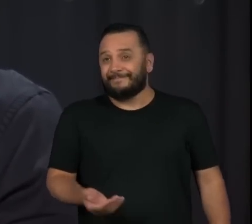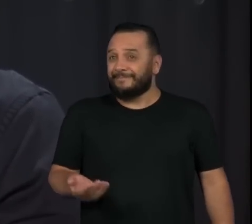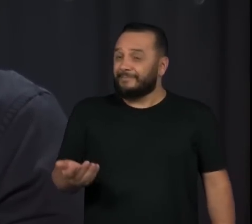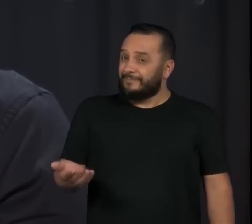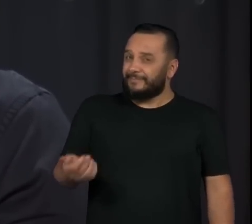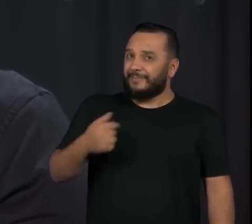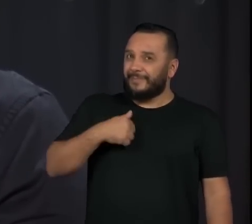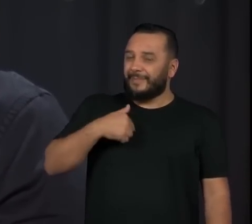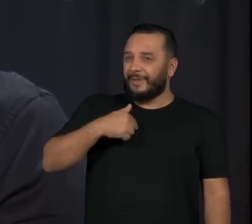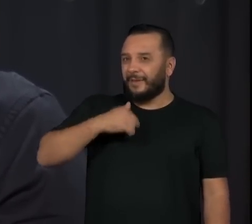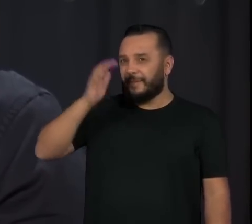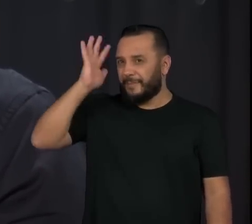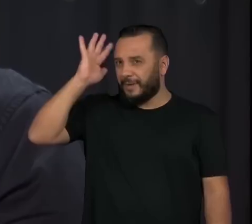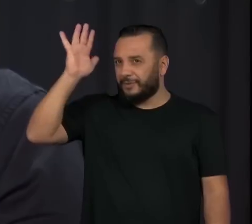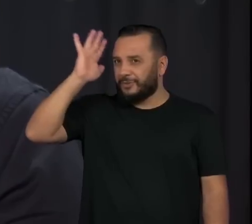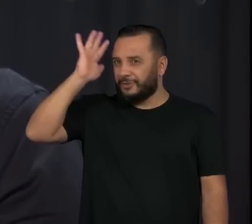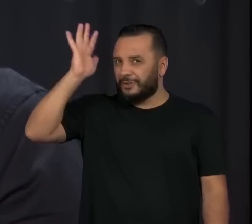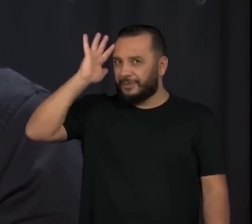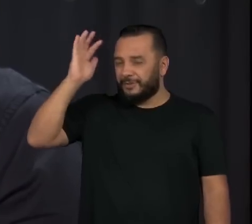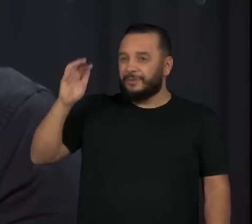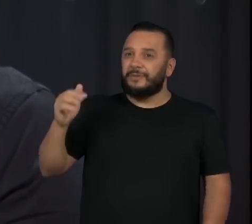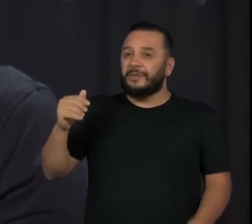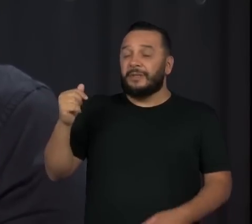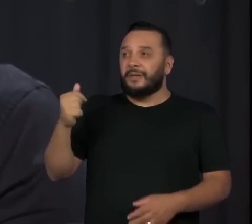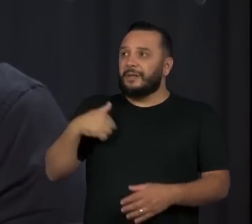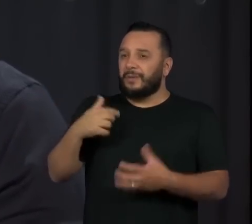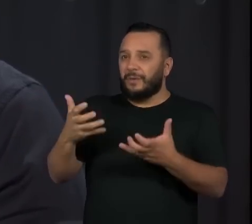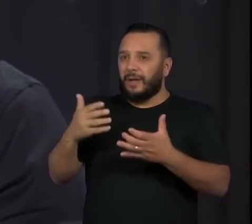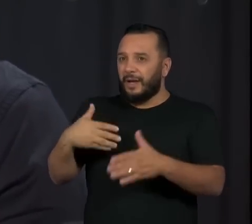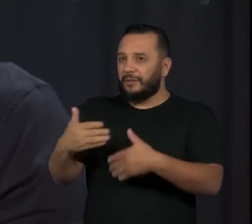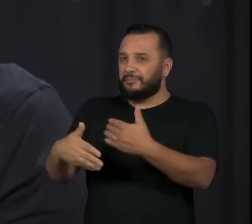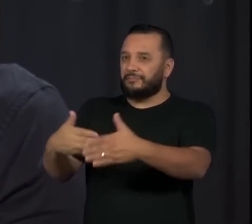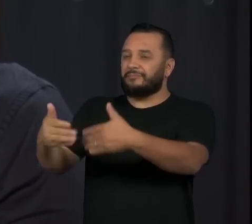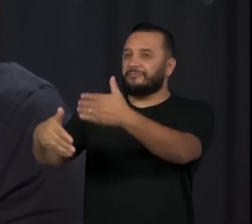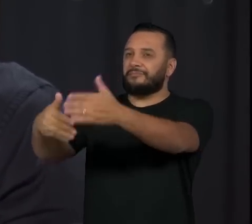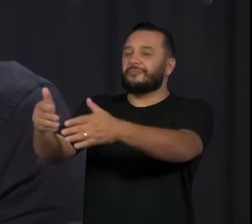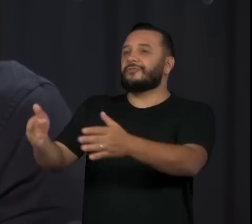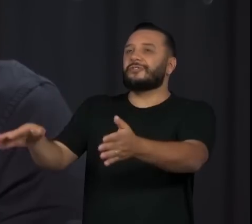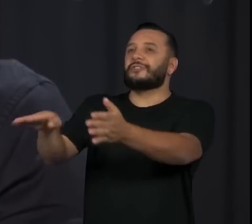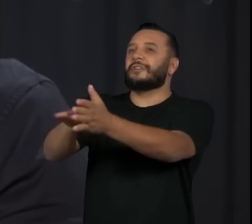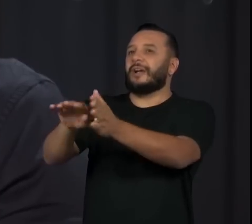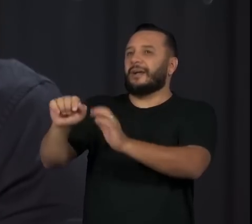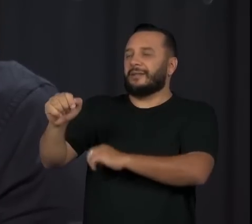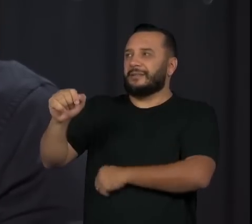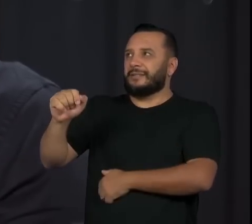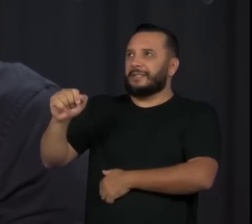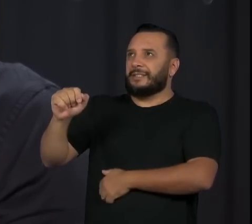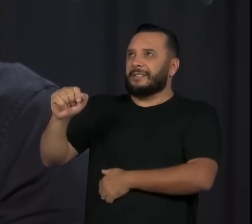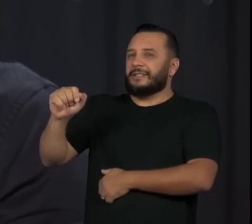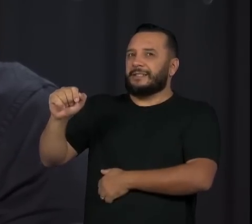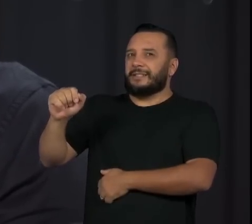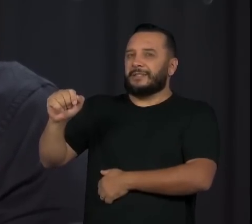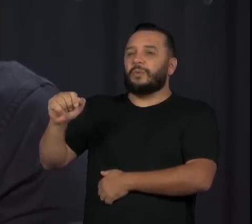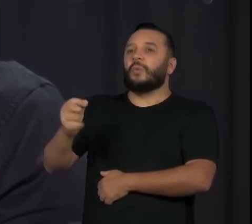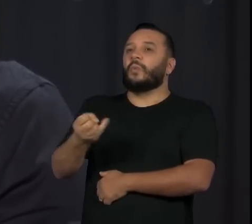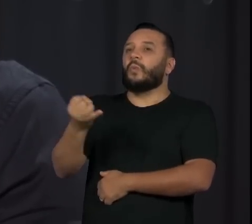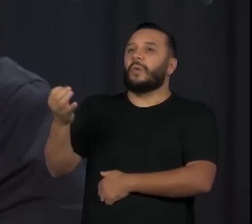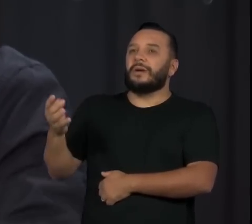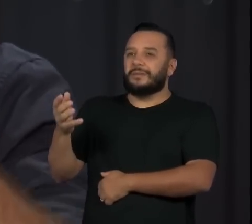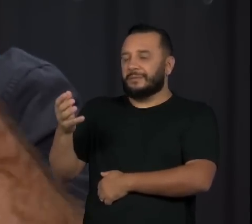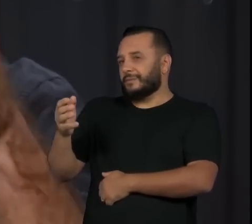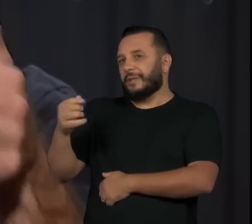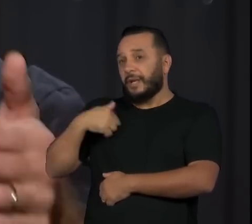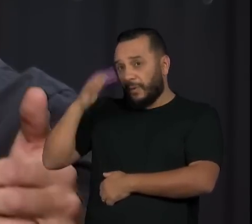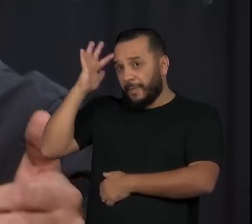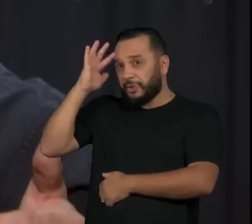sempre imagina onde você quer chegar para os outros, né? Quanto você quer ter de dinheiro, qual